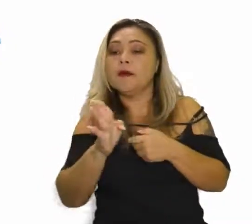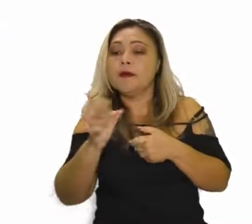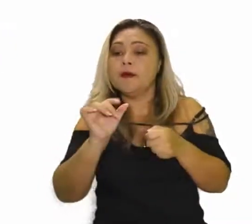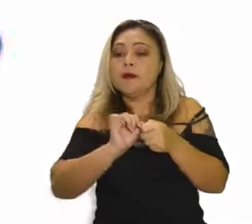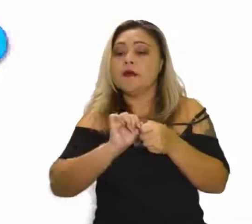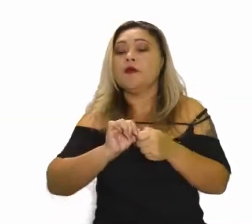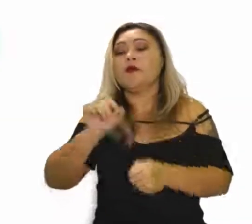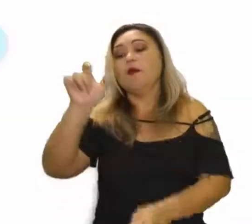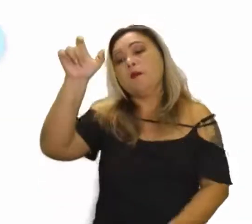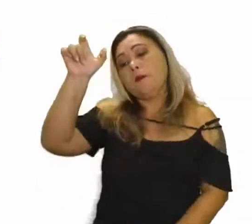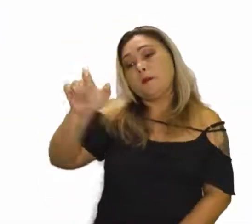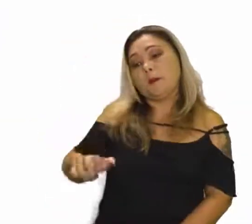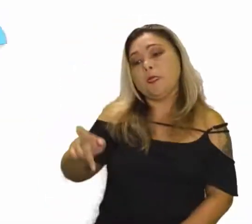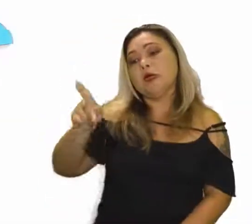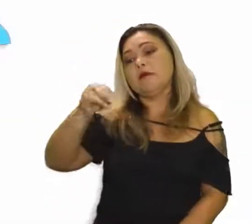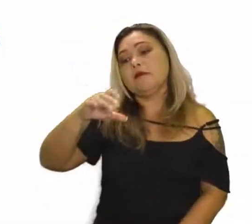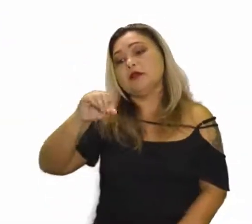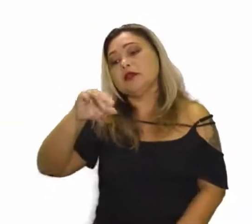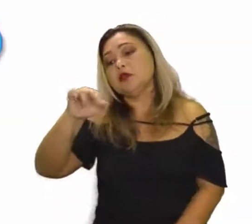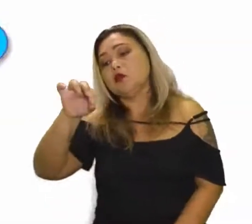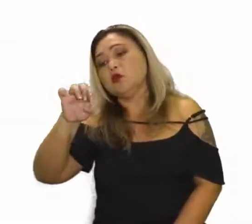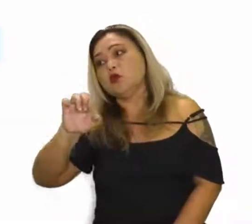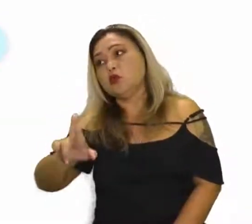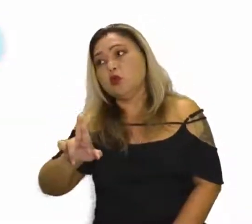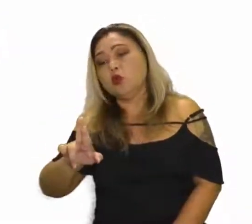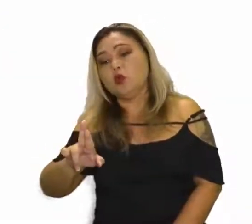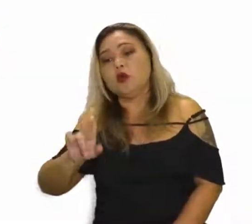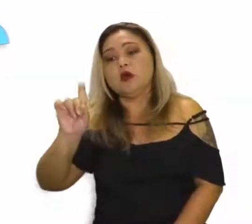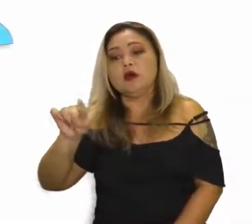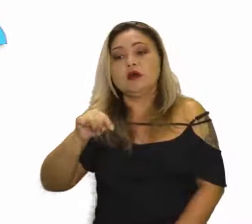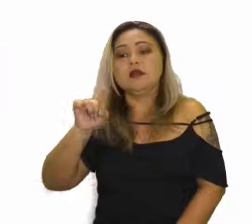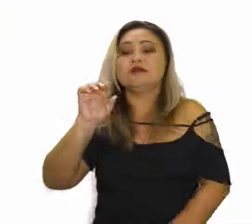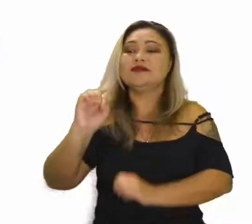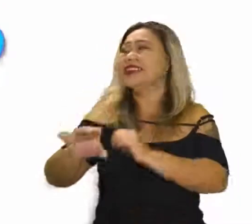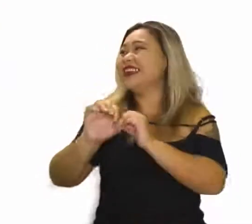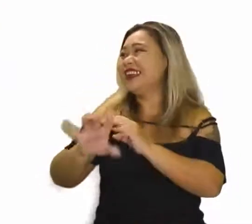O piscicultor. E a atividade de ensinar?